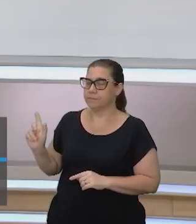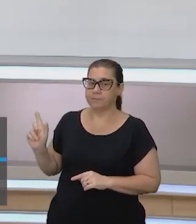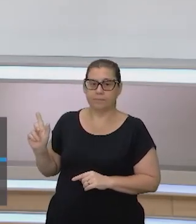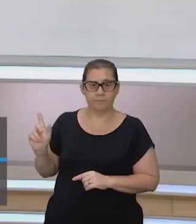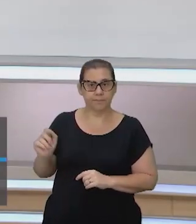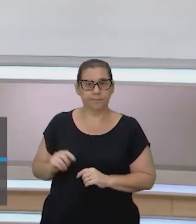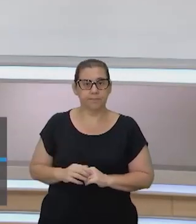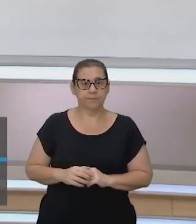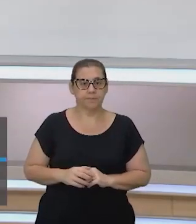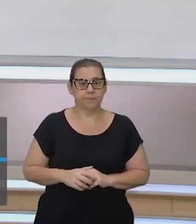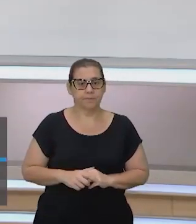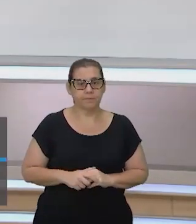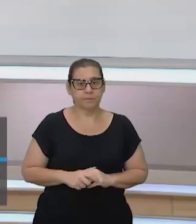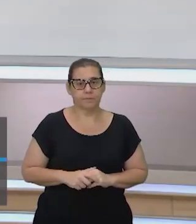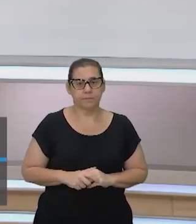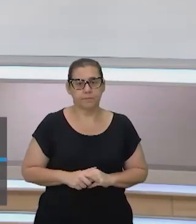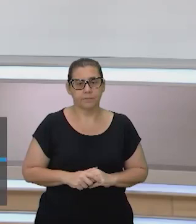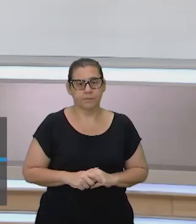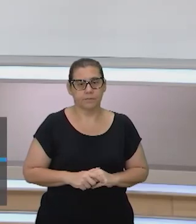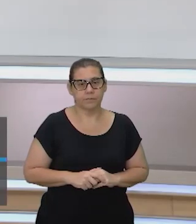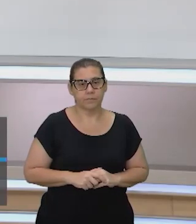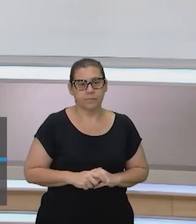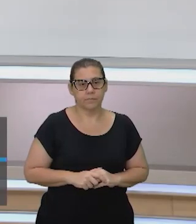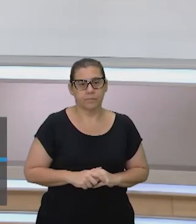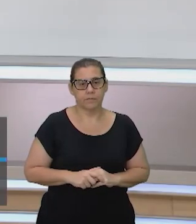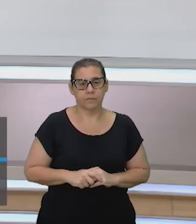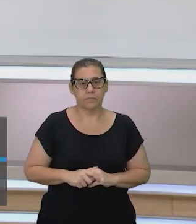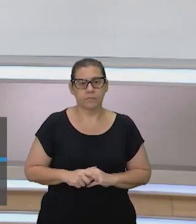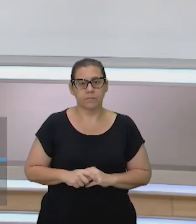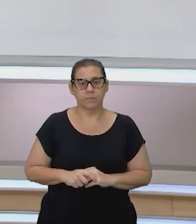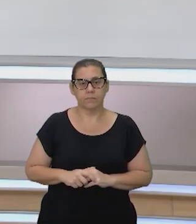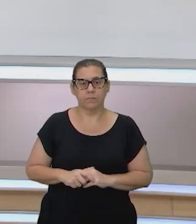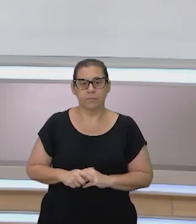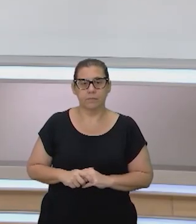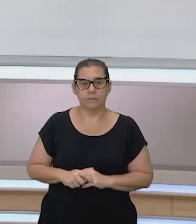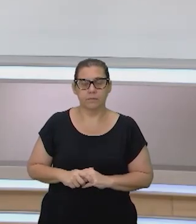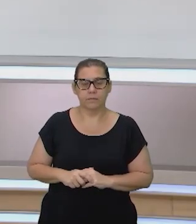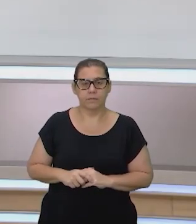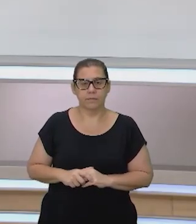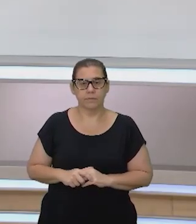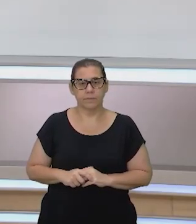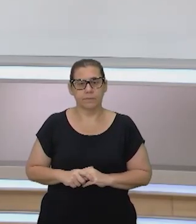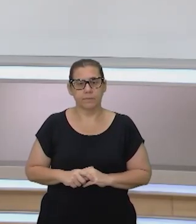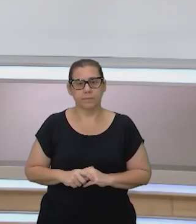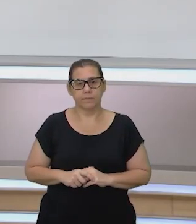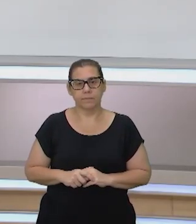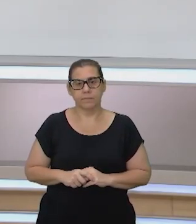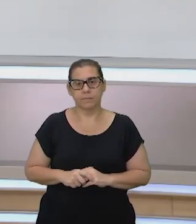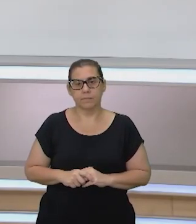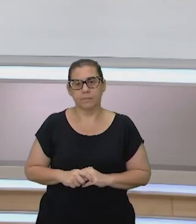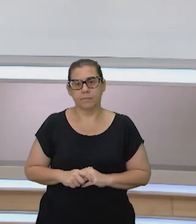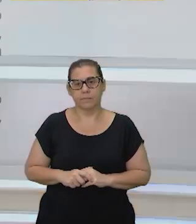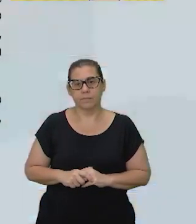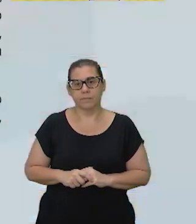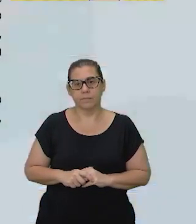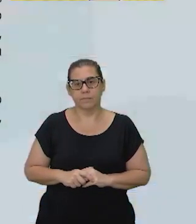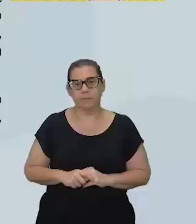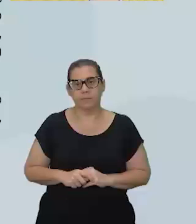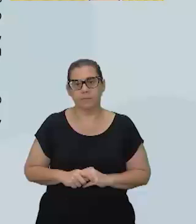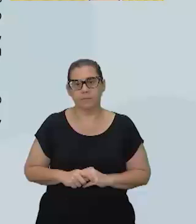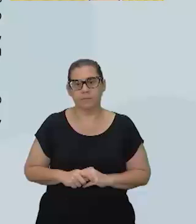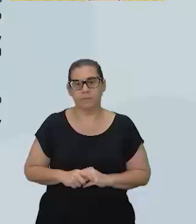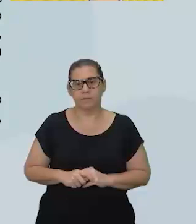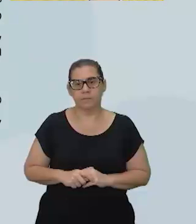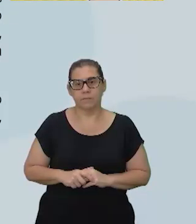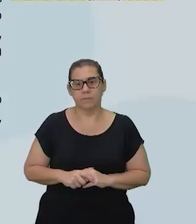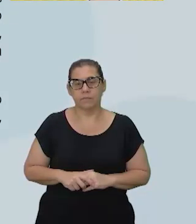colocar aqui para vocês observarem, olha só, tá? Deixa eu... coisa aqui, ó. Esse conceito aqui é o